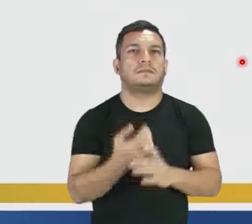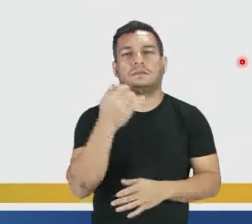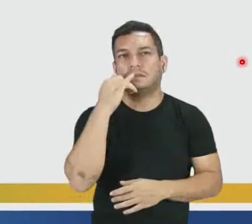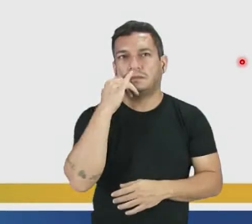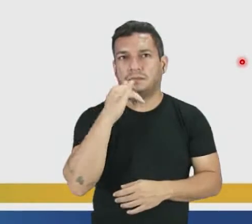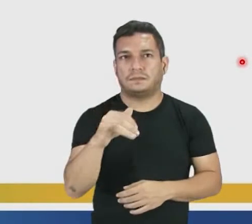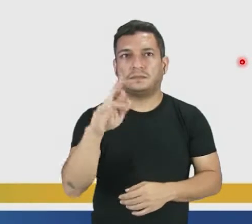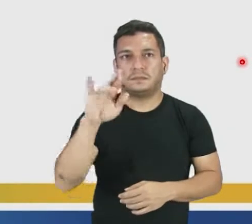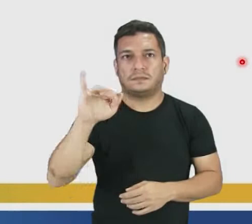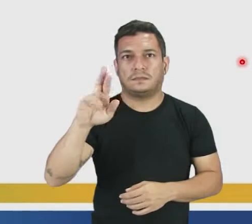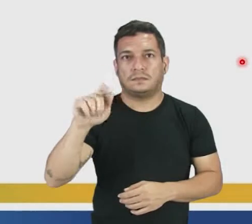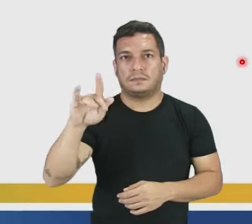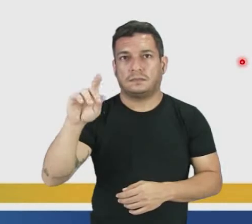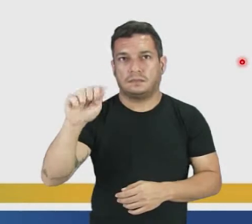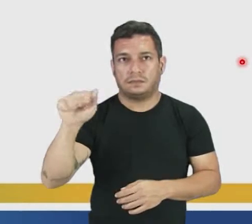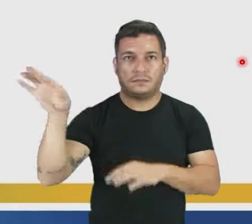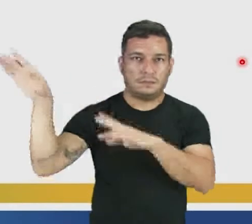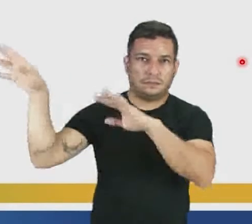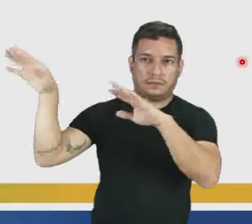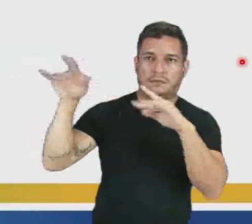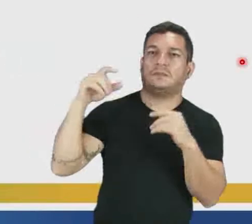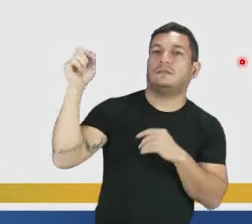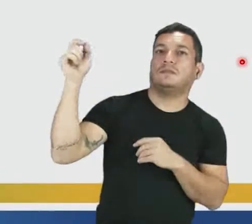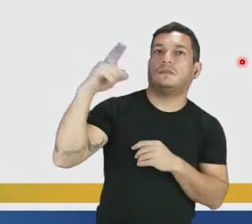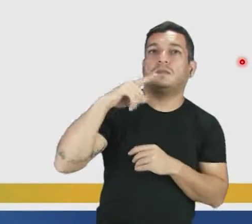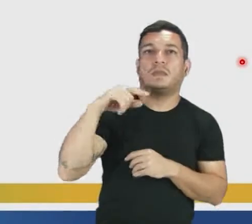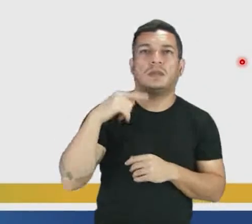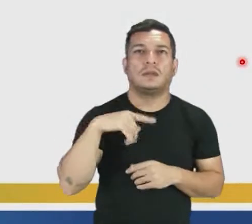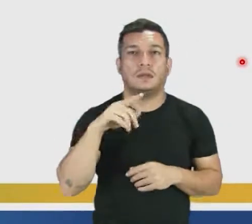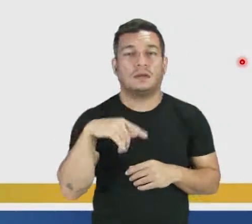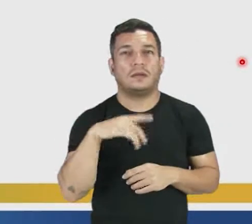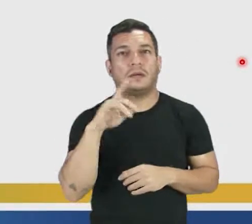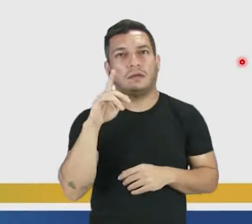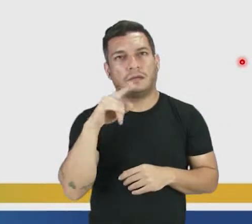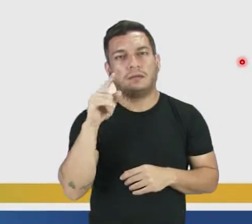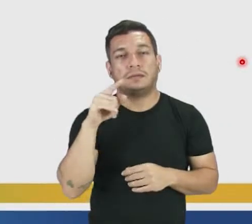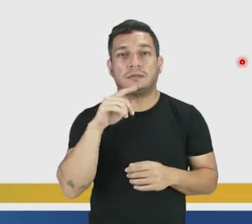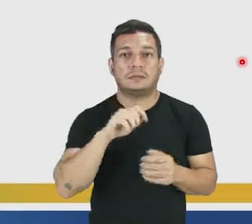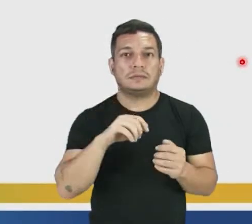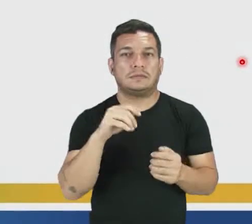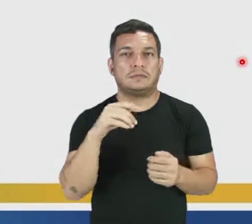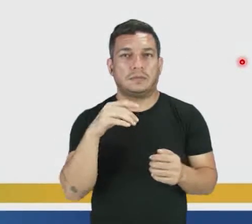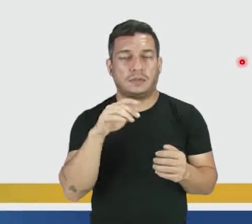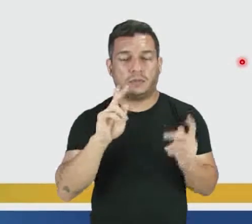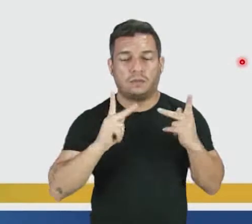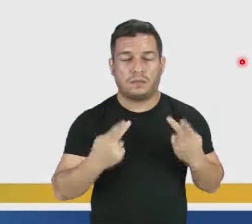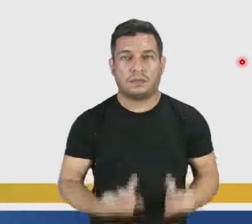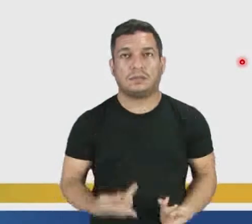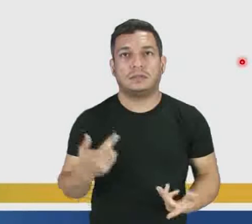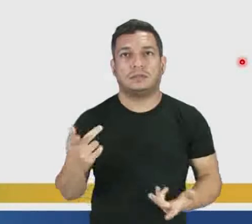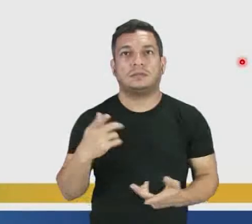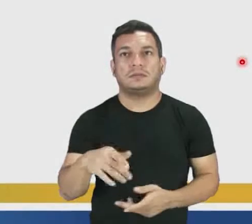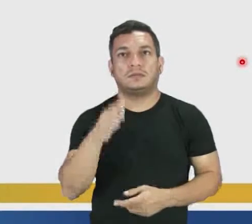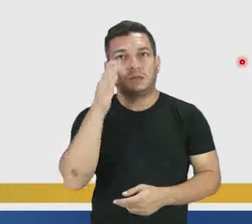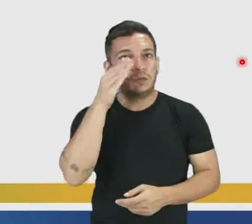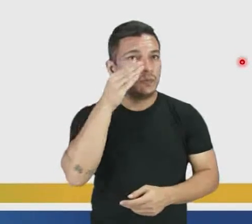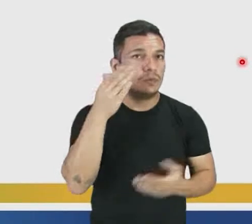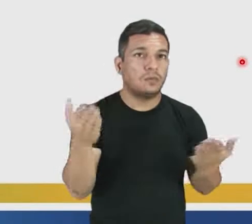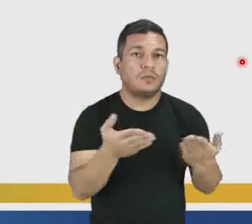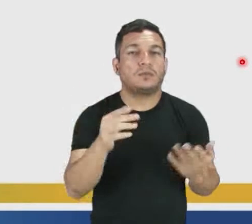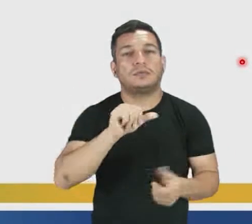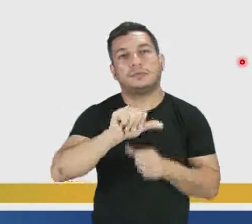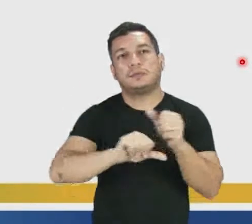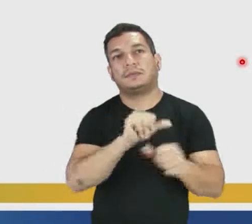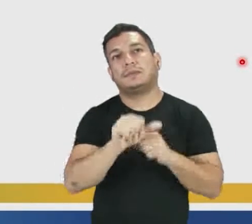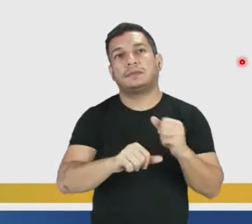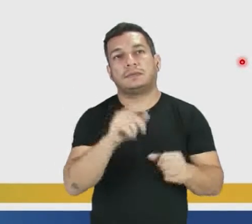da energia irradiada pelo Sol foi um mistério para a humanidade. Hoje, as modernas teorias da evolução